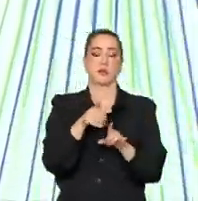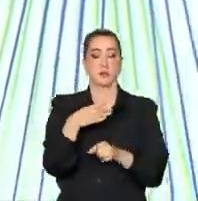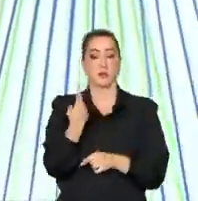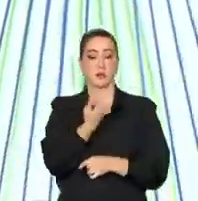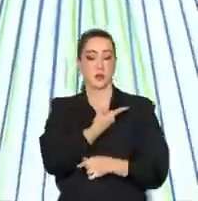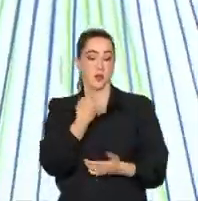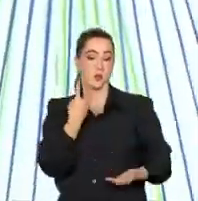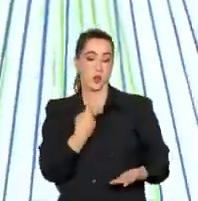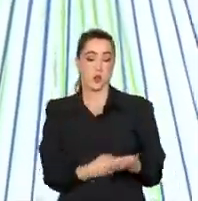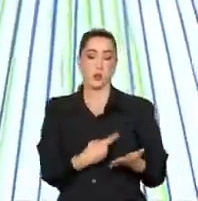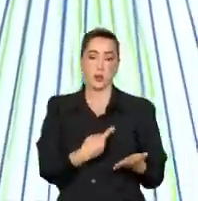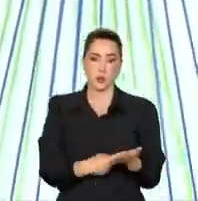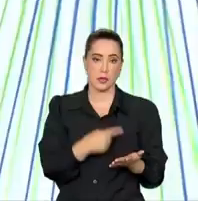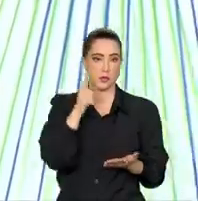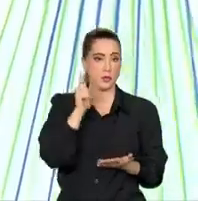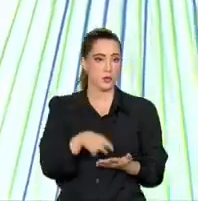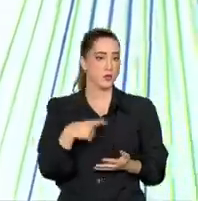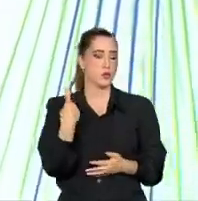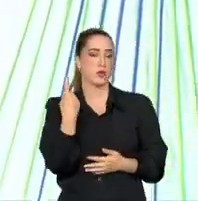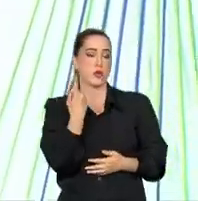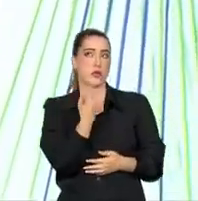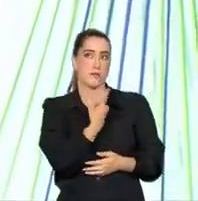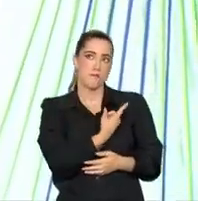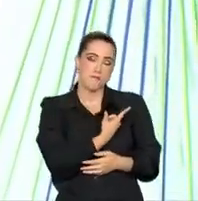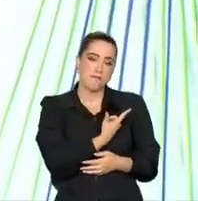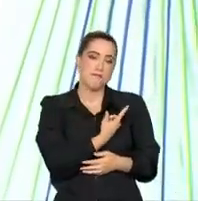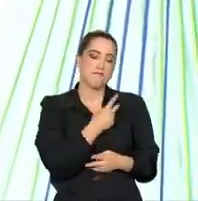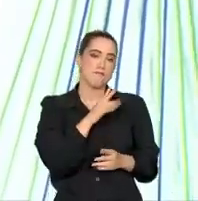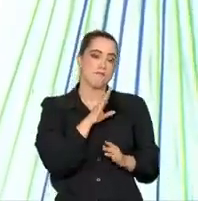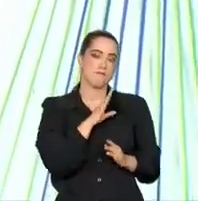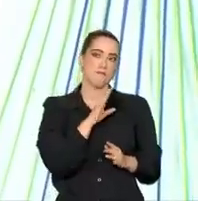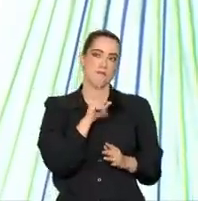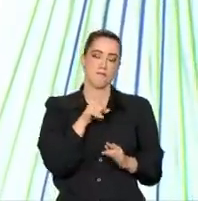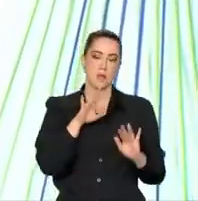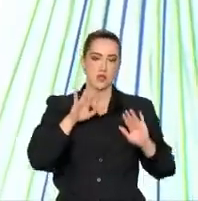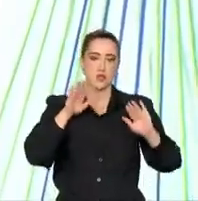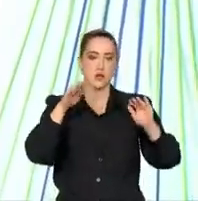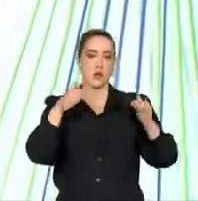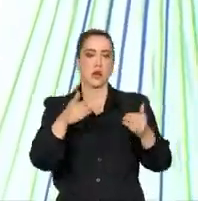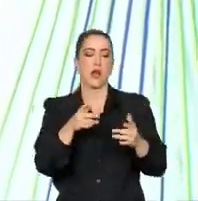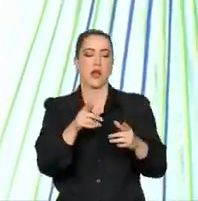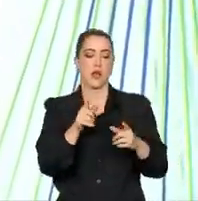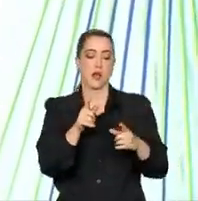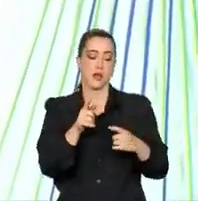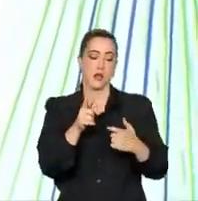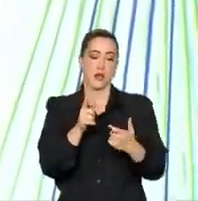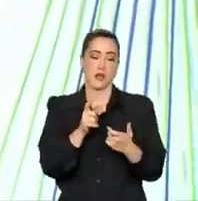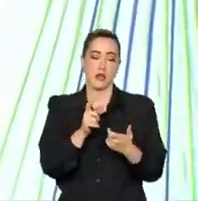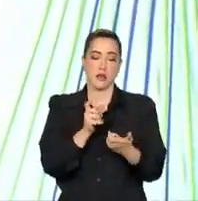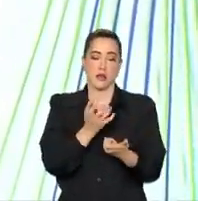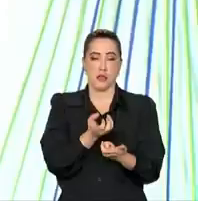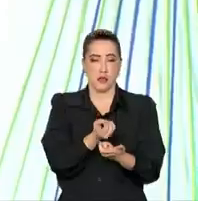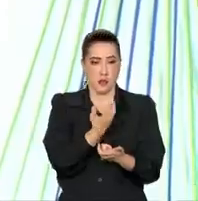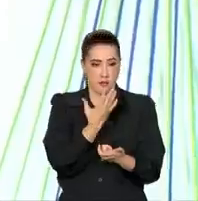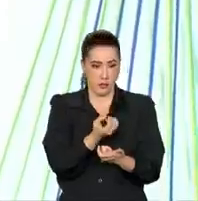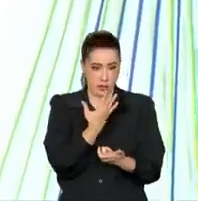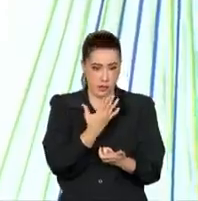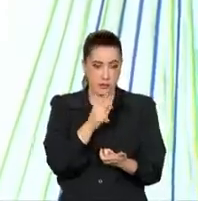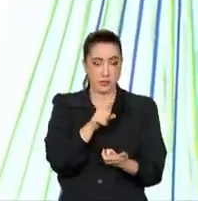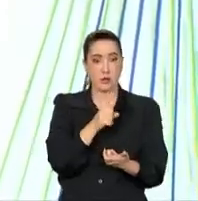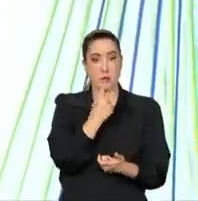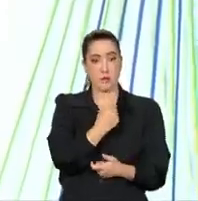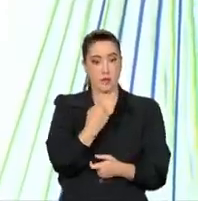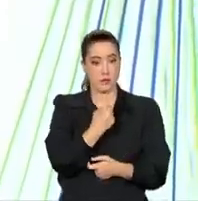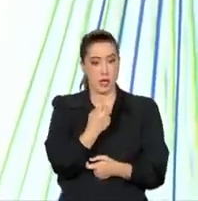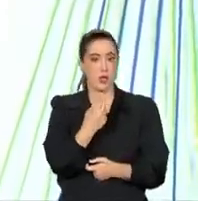nosso compromisso é a gente... O foco é na alfabetização do primeiro e segundo ano do ensino fundamental,